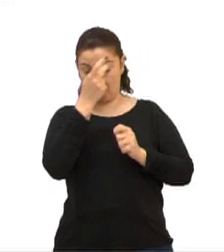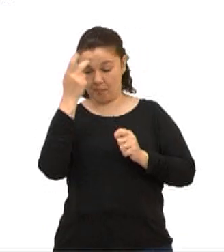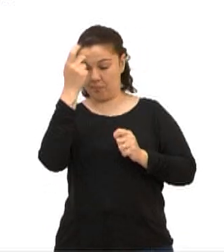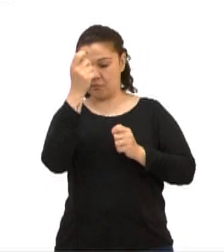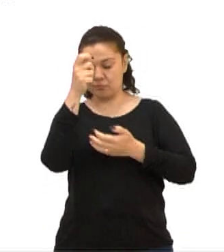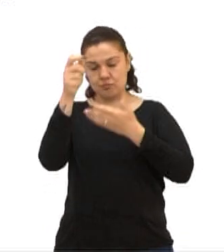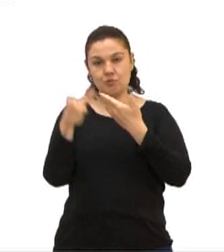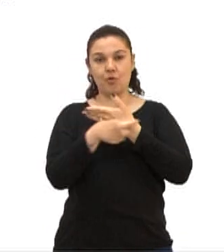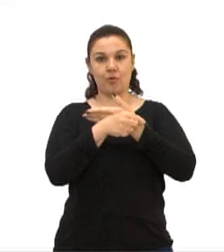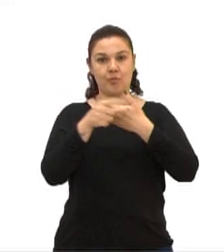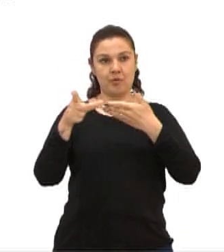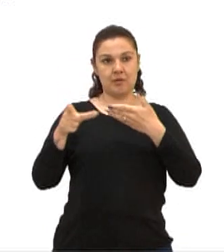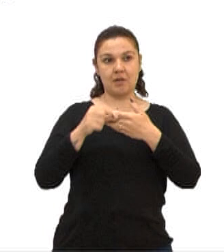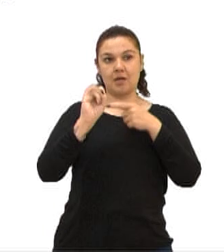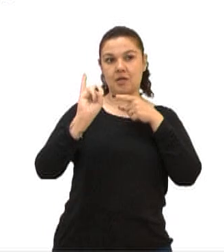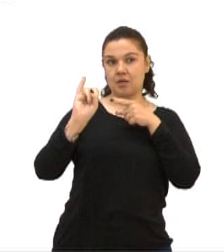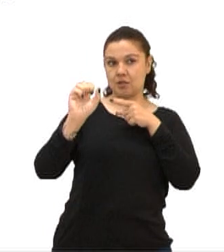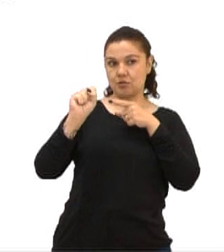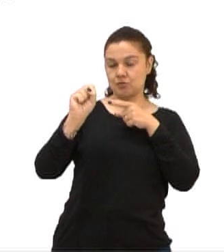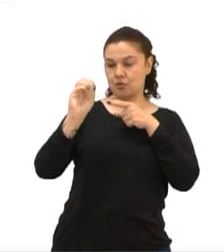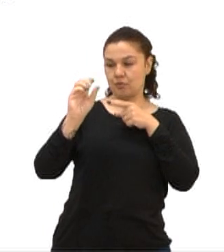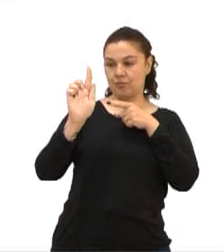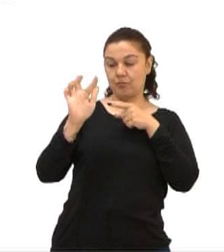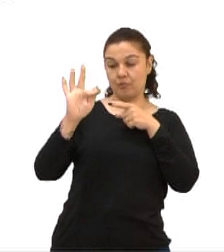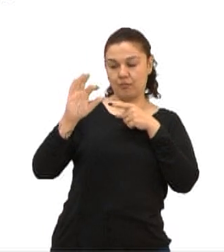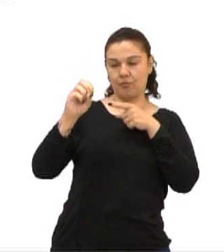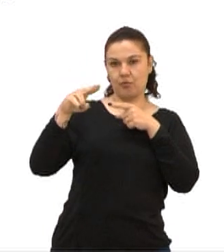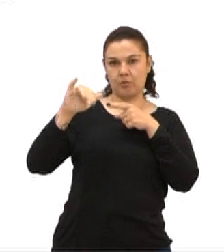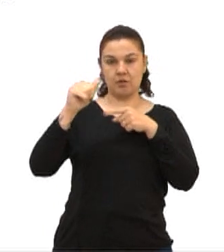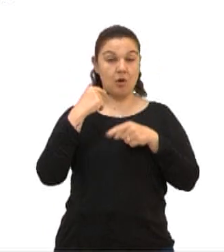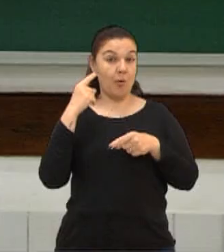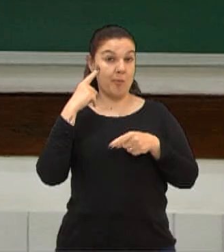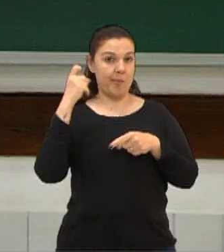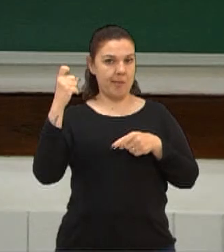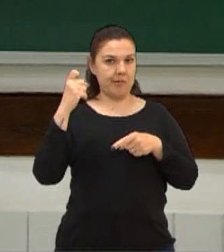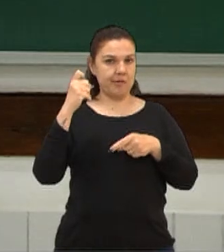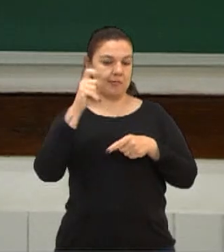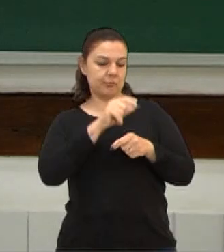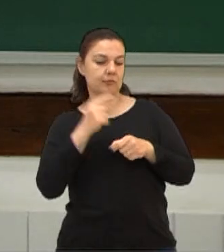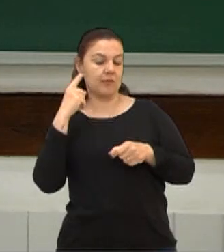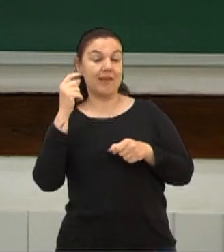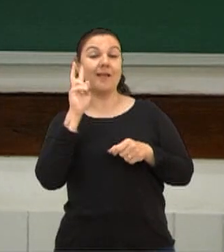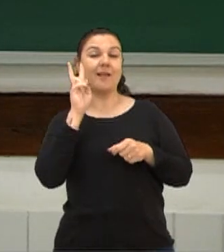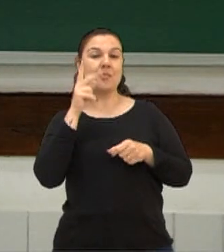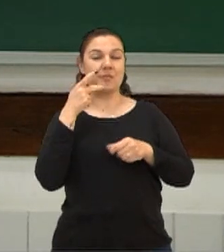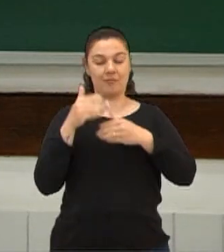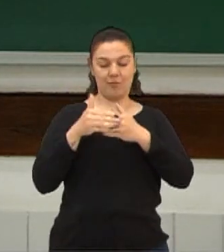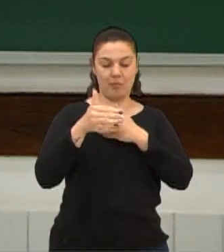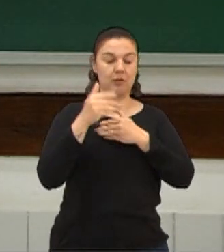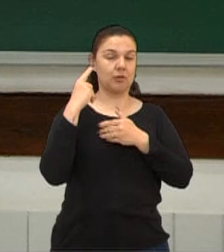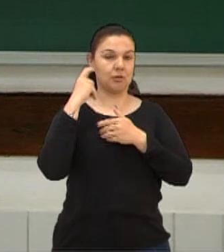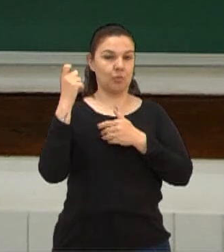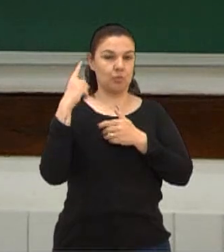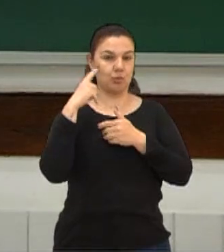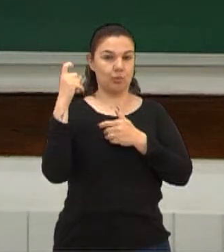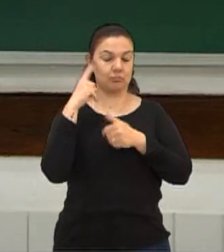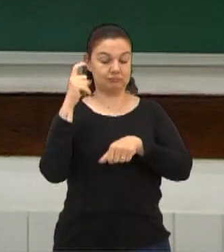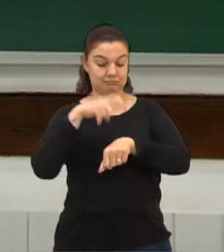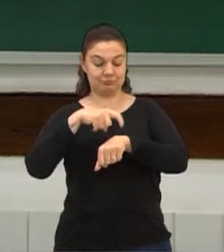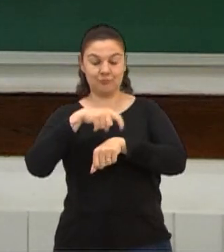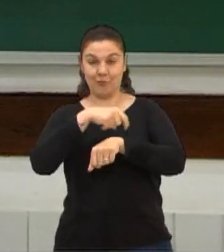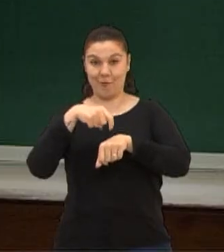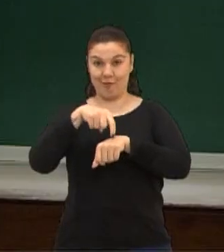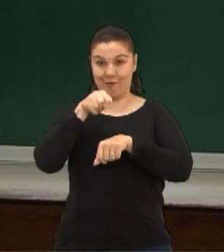produza a isofonia, que é o som do objeto descrito. Lembra que nós falamos lá no início daquele som do